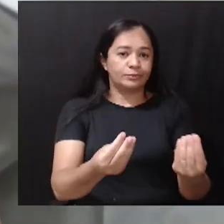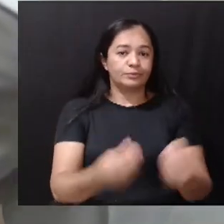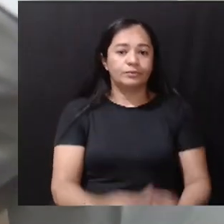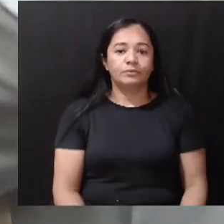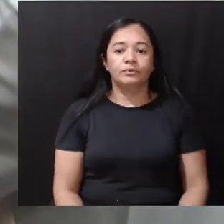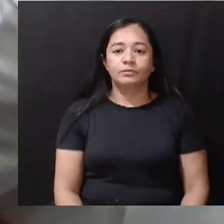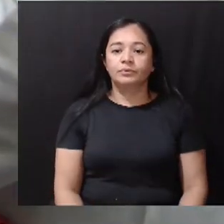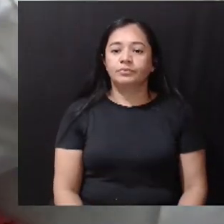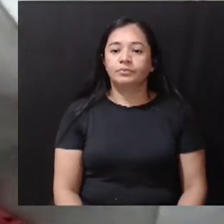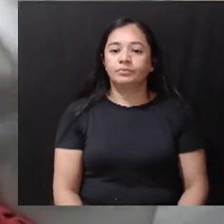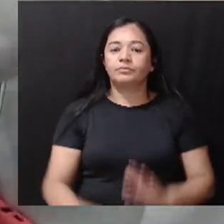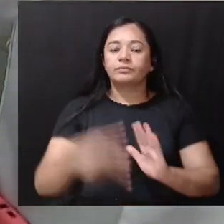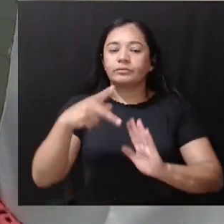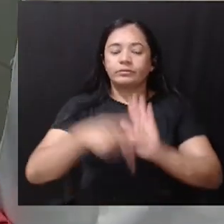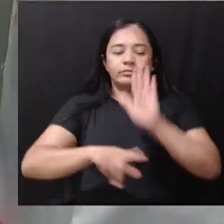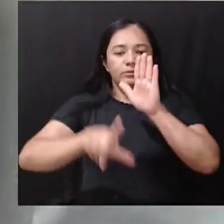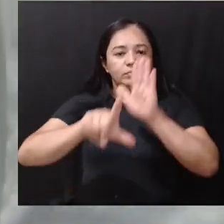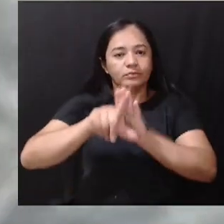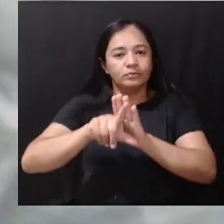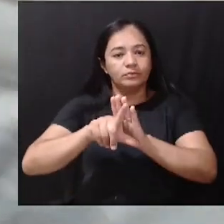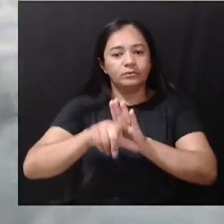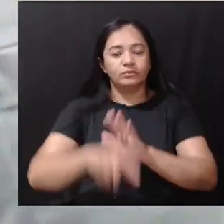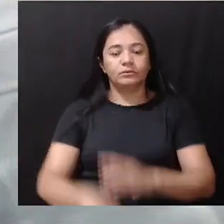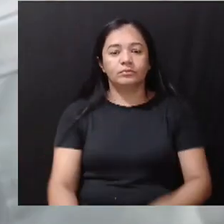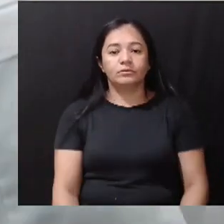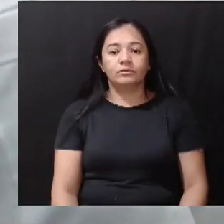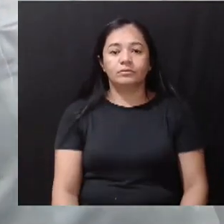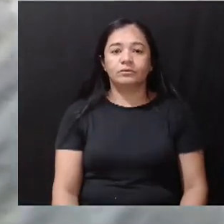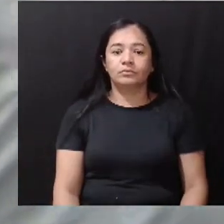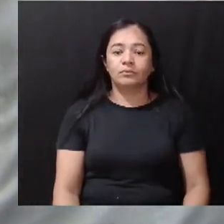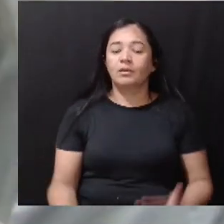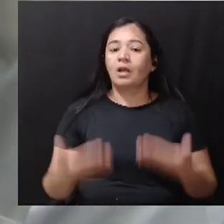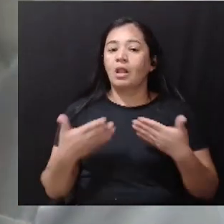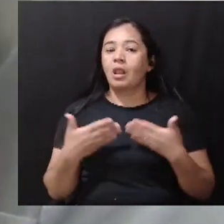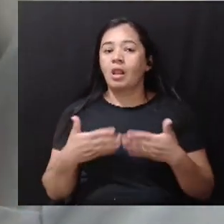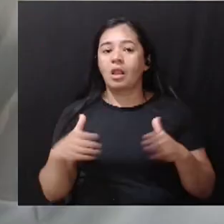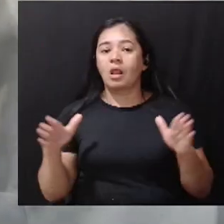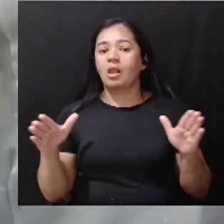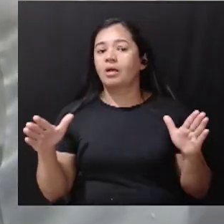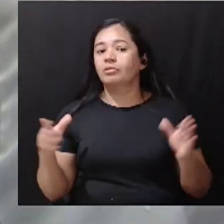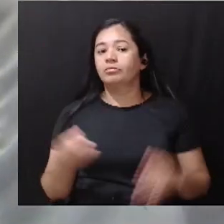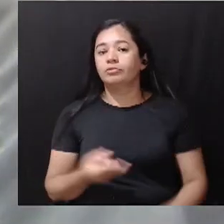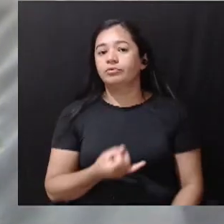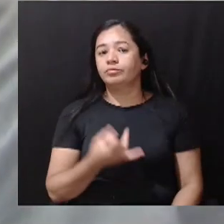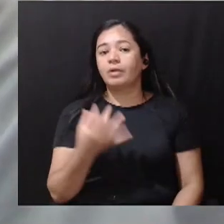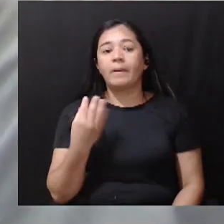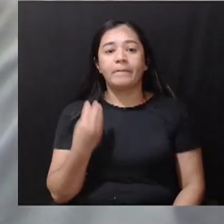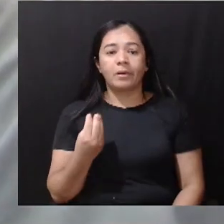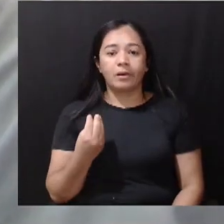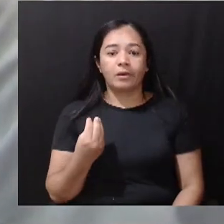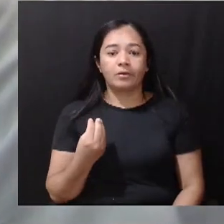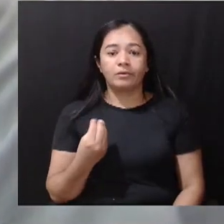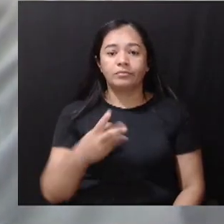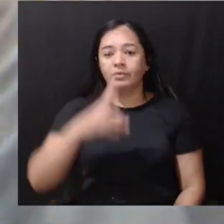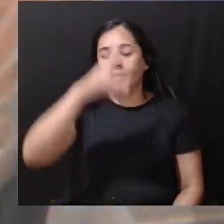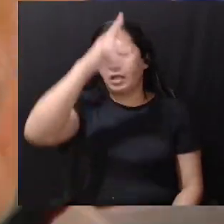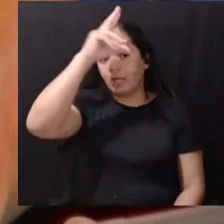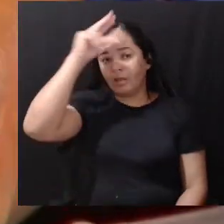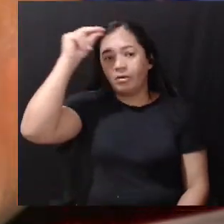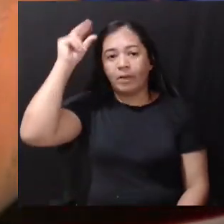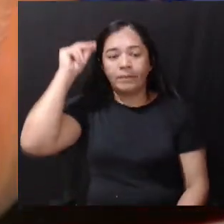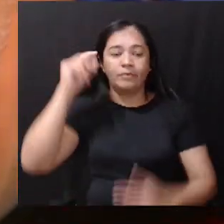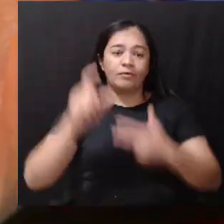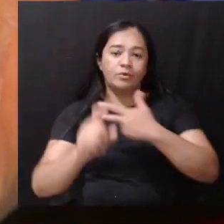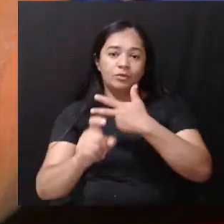de lei aí que eu estou fazendo, ele abre um leque para que a prefeitura, o executivo,